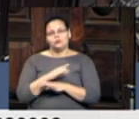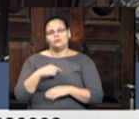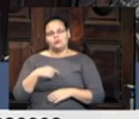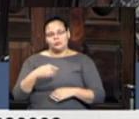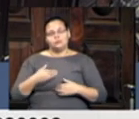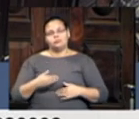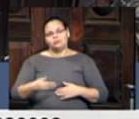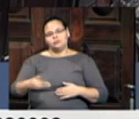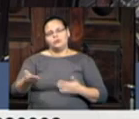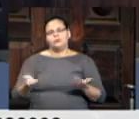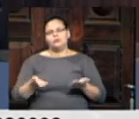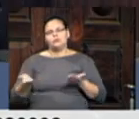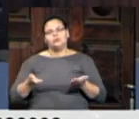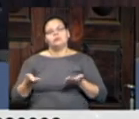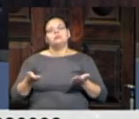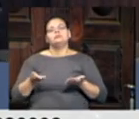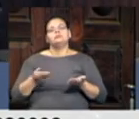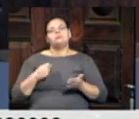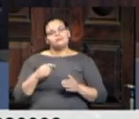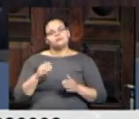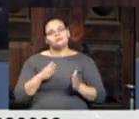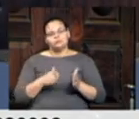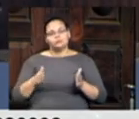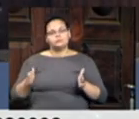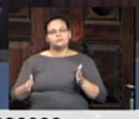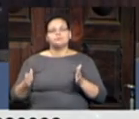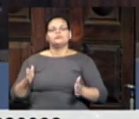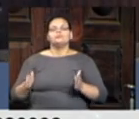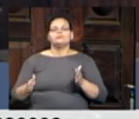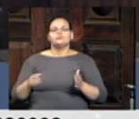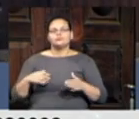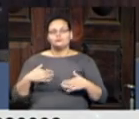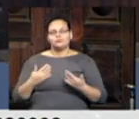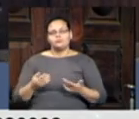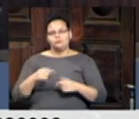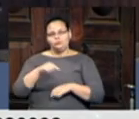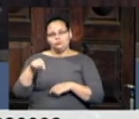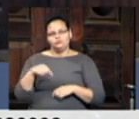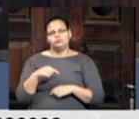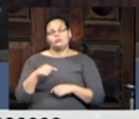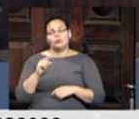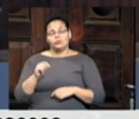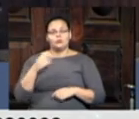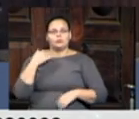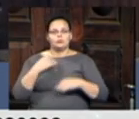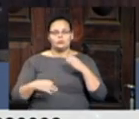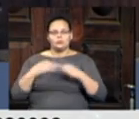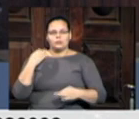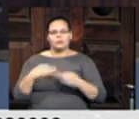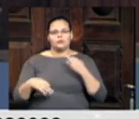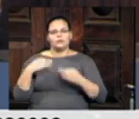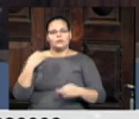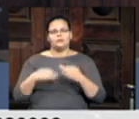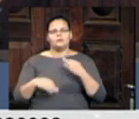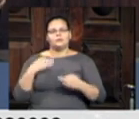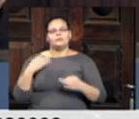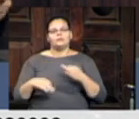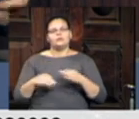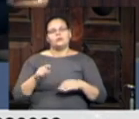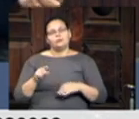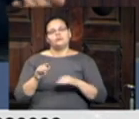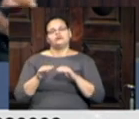passamos agora a uma fase onde os tribunais